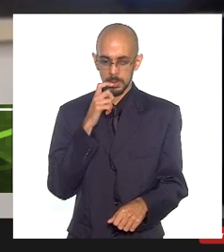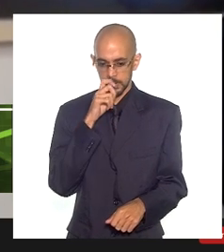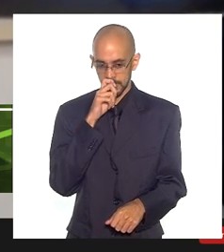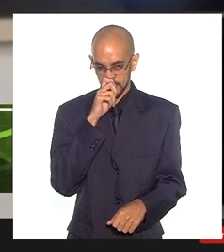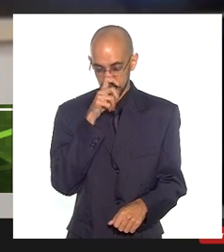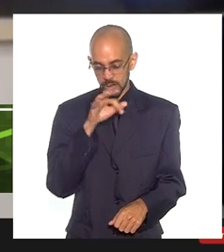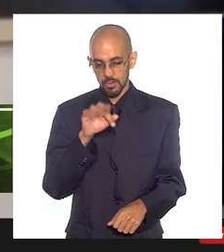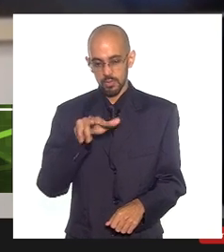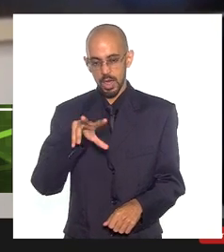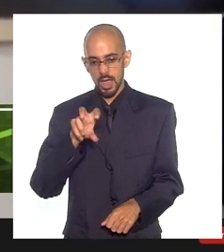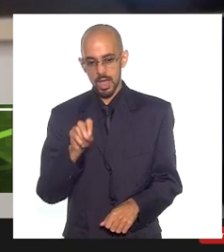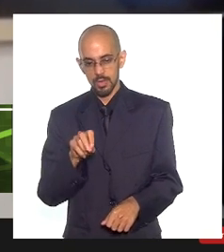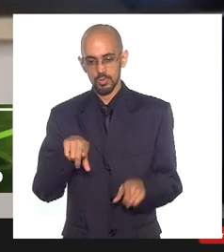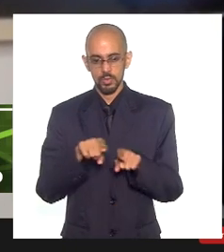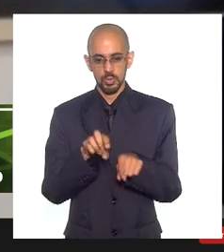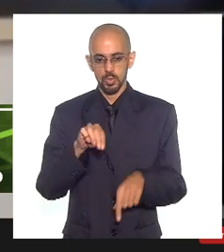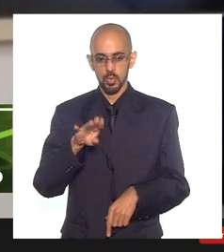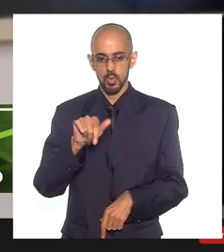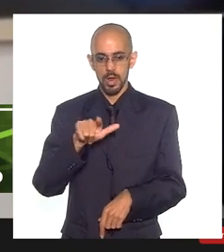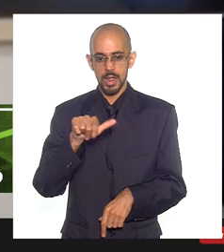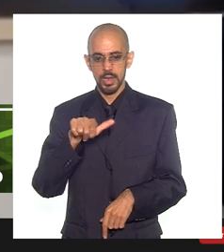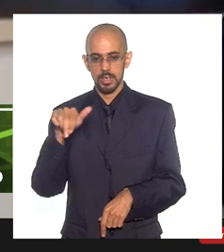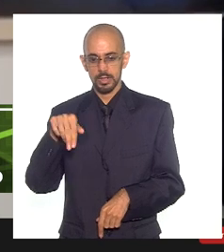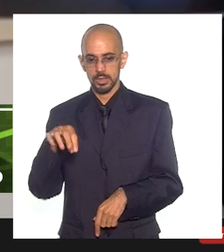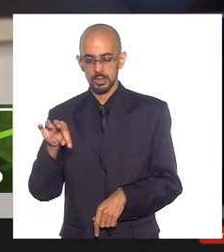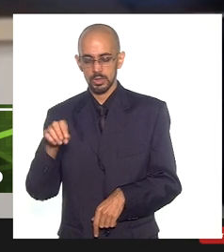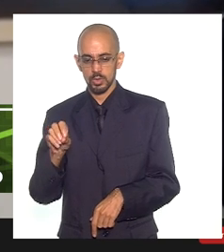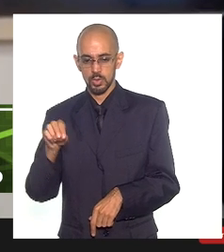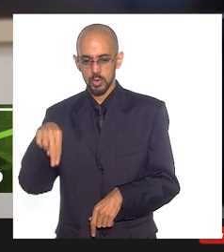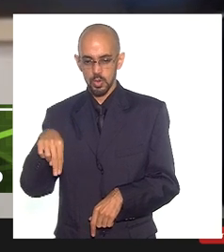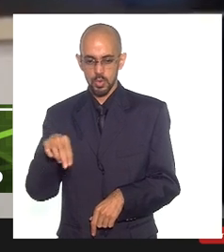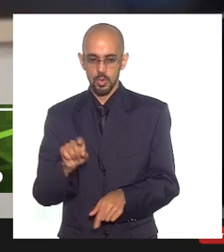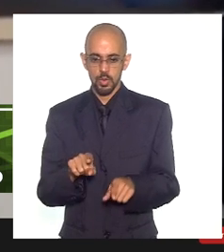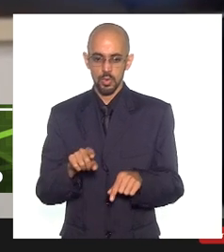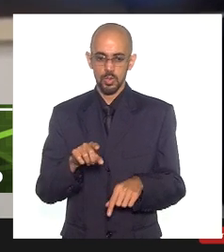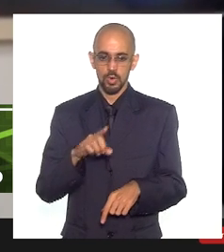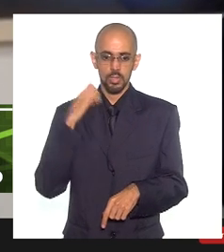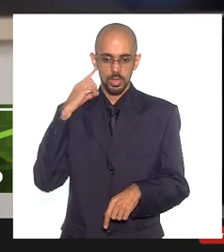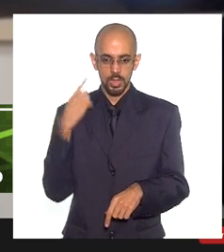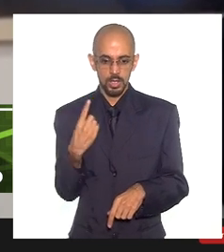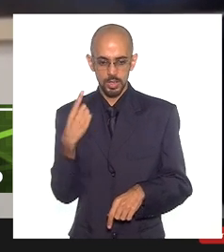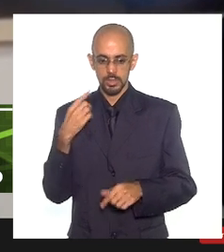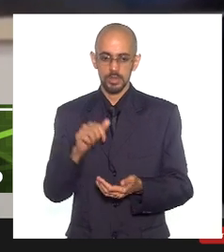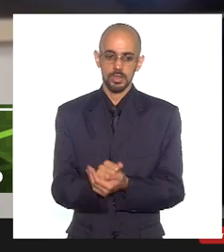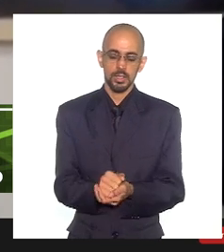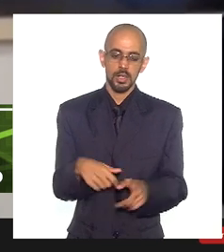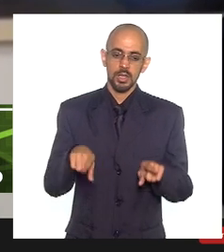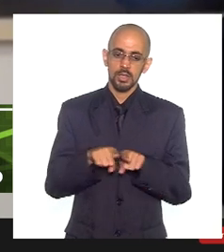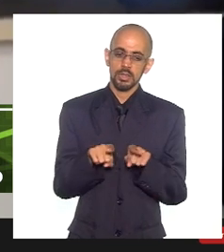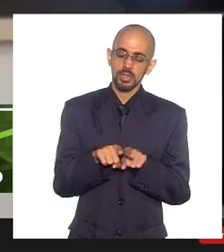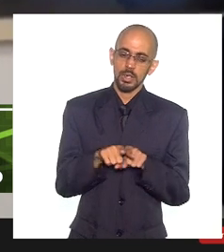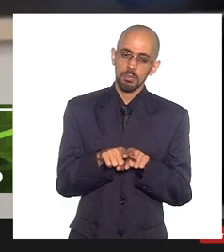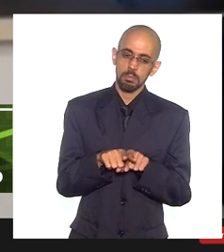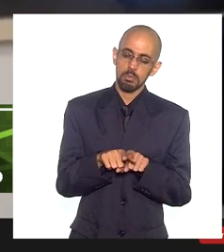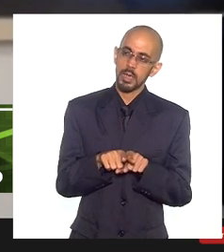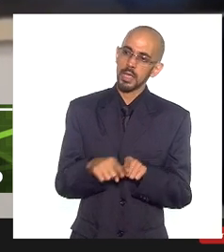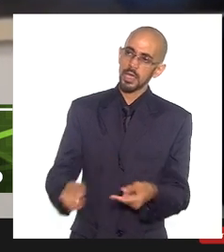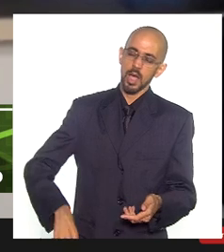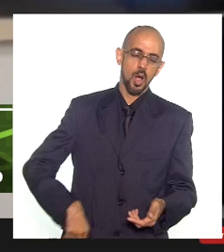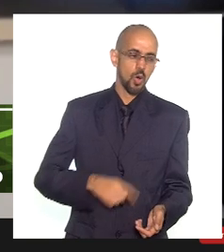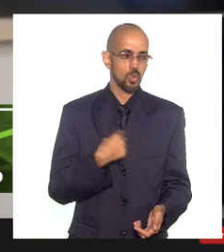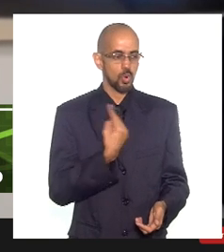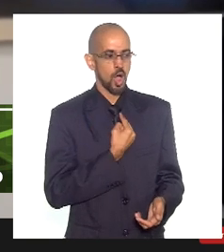Serafim, deputado Wellington José, deputada Dani Monteiro. Do bom dia também ao nosso querido reitor, magnífico reitor Ricardo